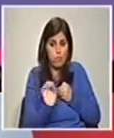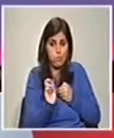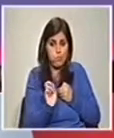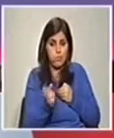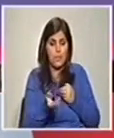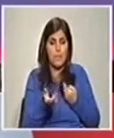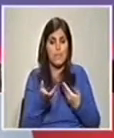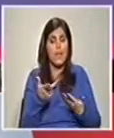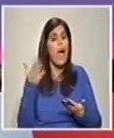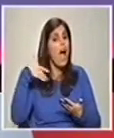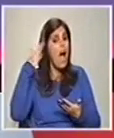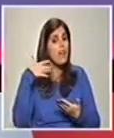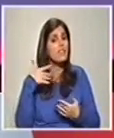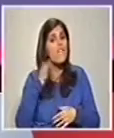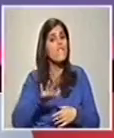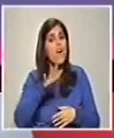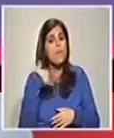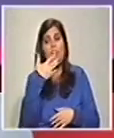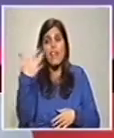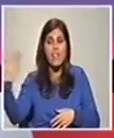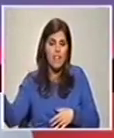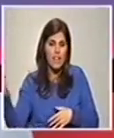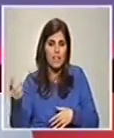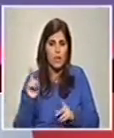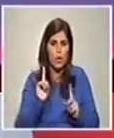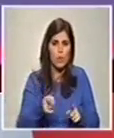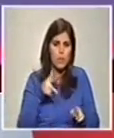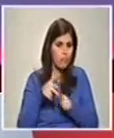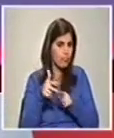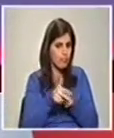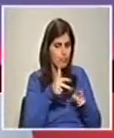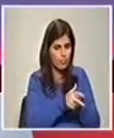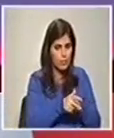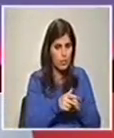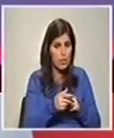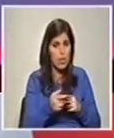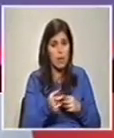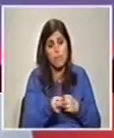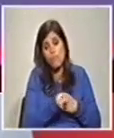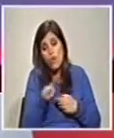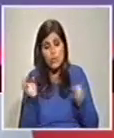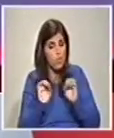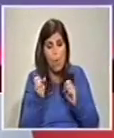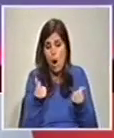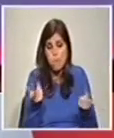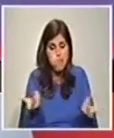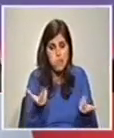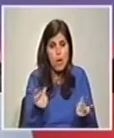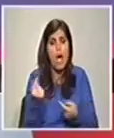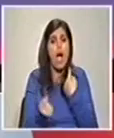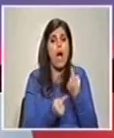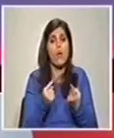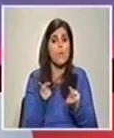forma tradicional que tinham de dar e distribuir, começaram a cortar. Muitas porque não tinham mesmo, outras porque a desculpa da crise as